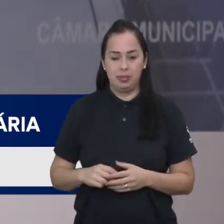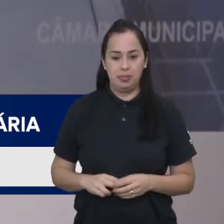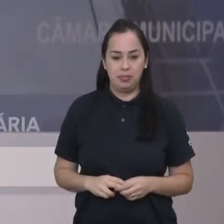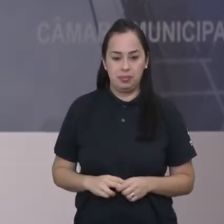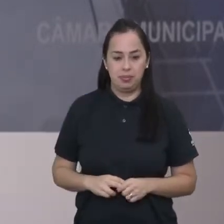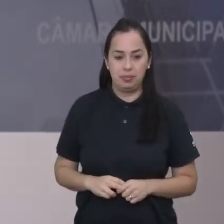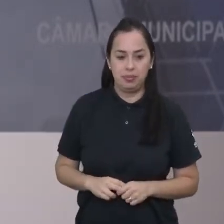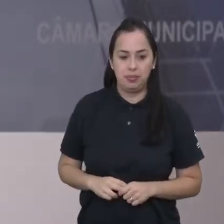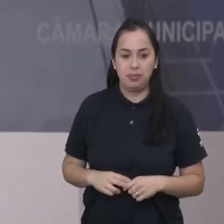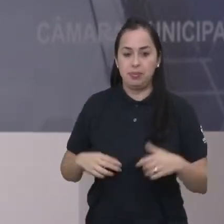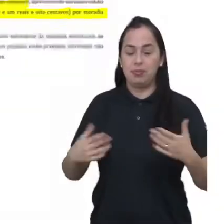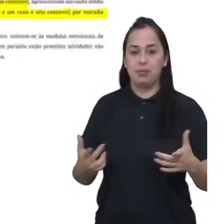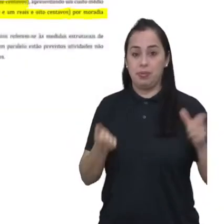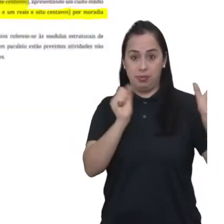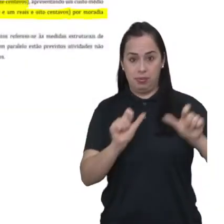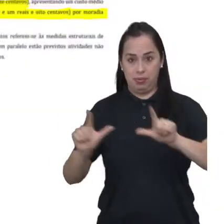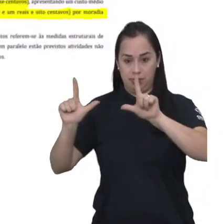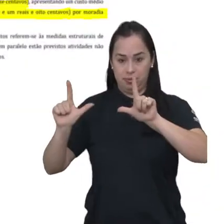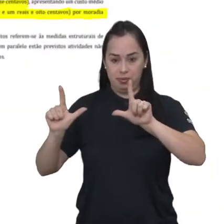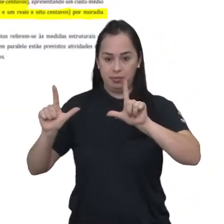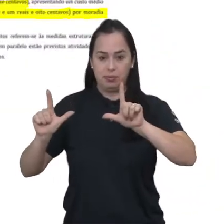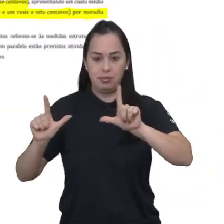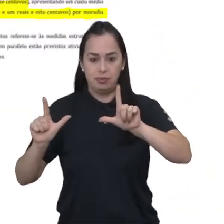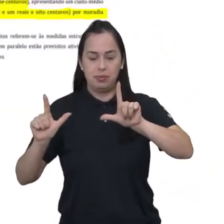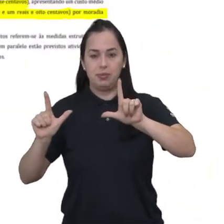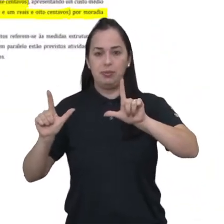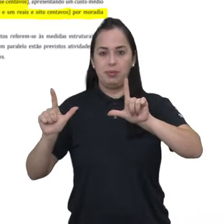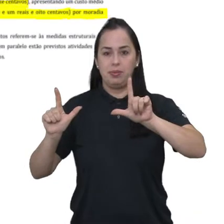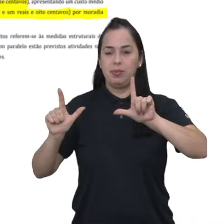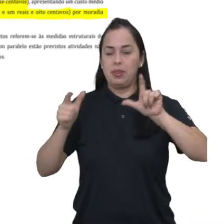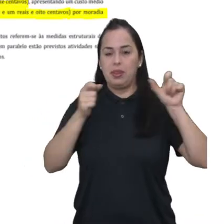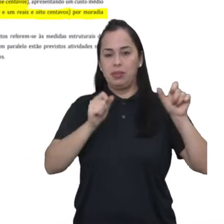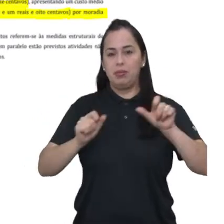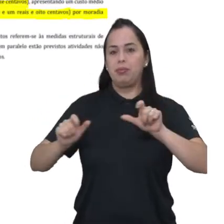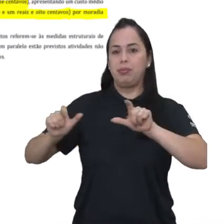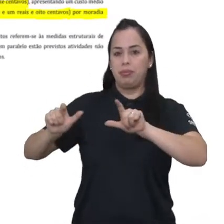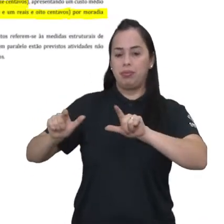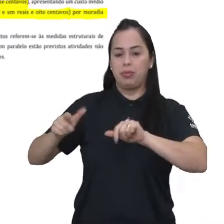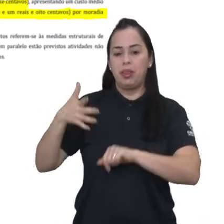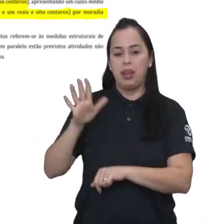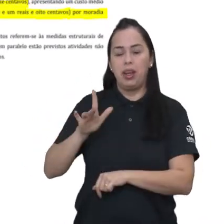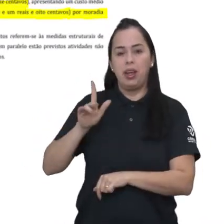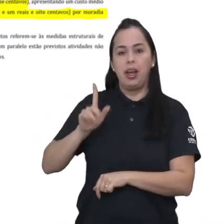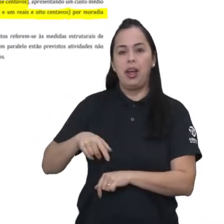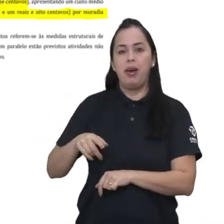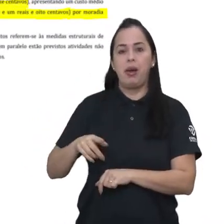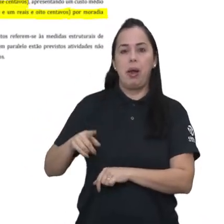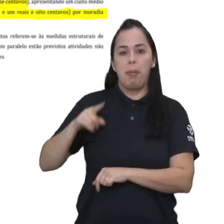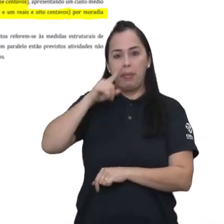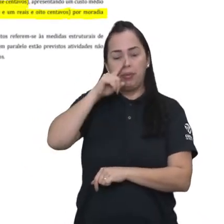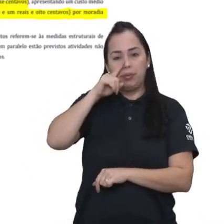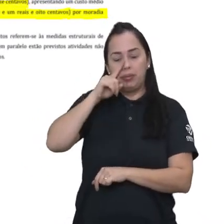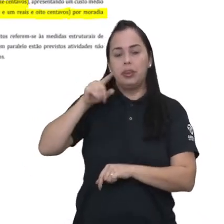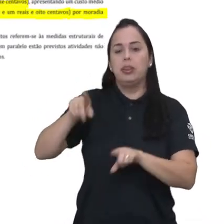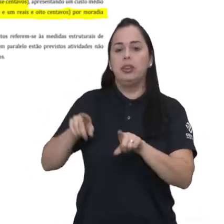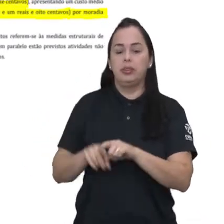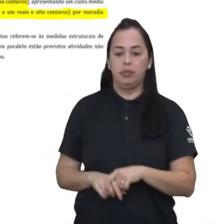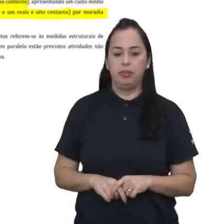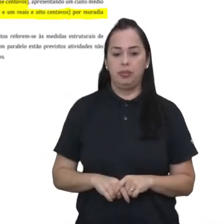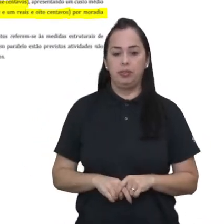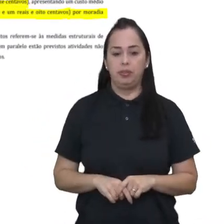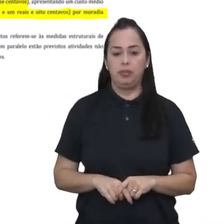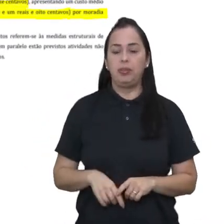essa situação. E aqui, um dos argumentos mais utilizados é a questão do risco. E a gente tem aqui